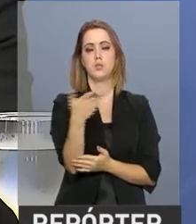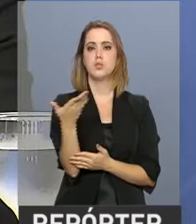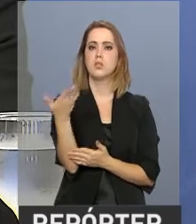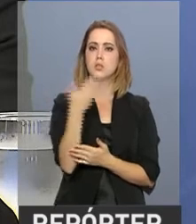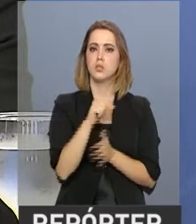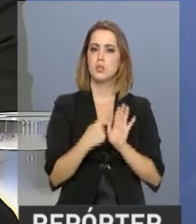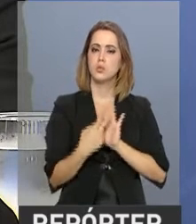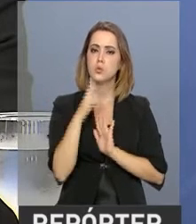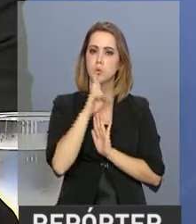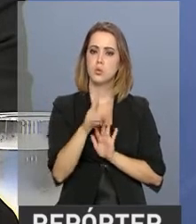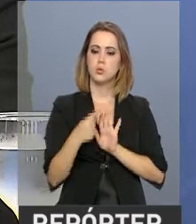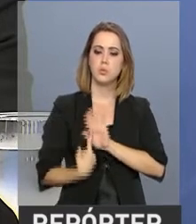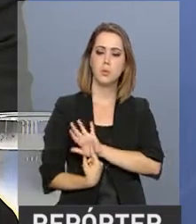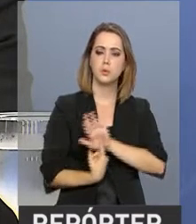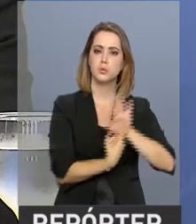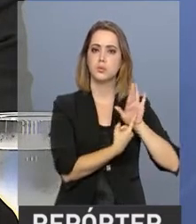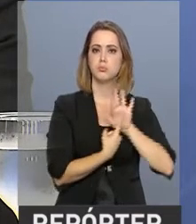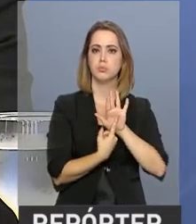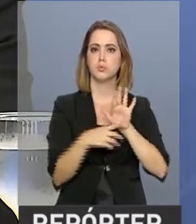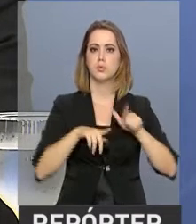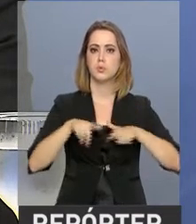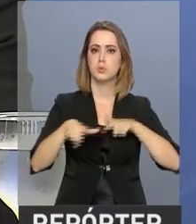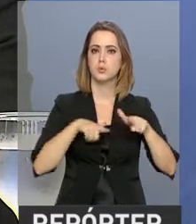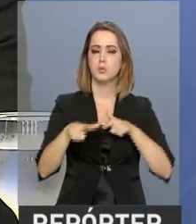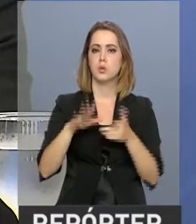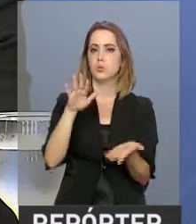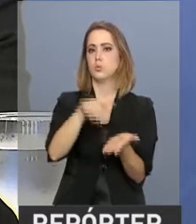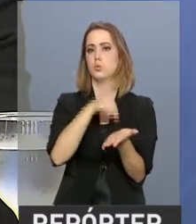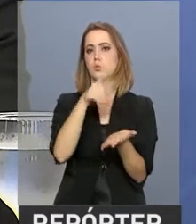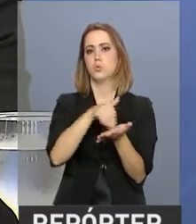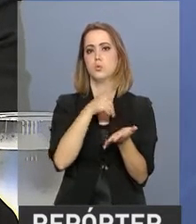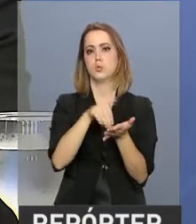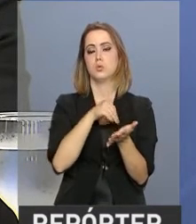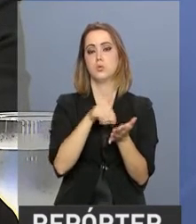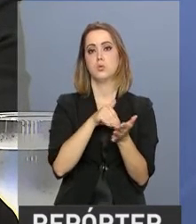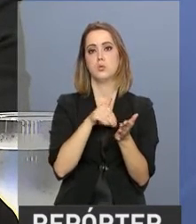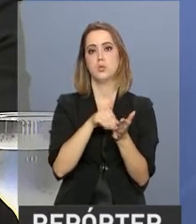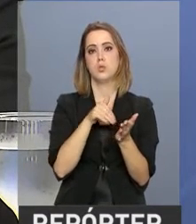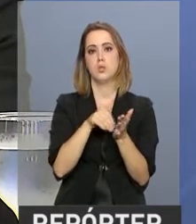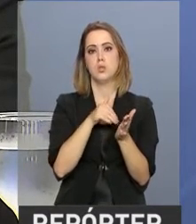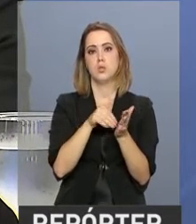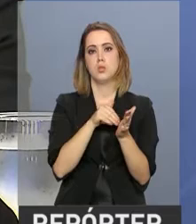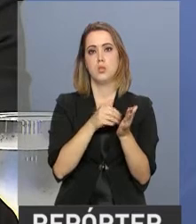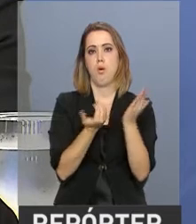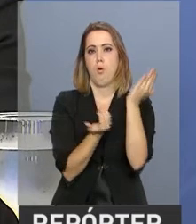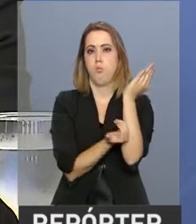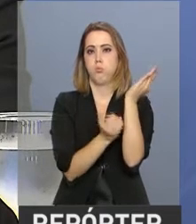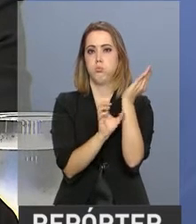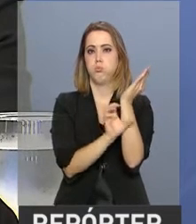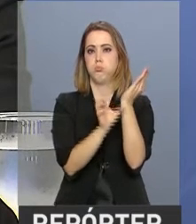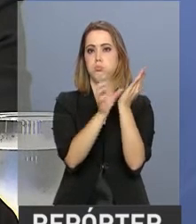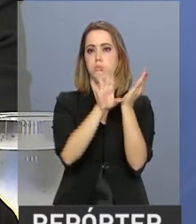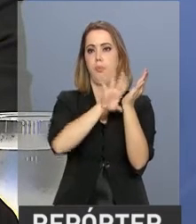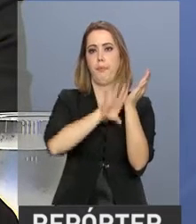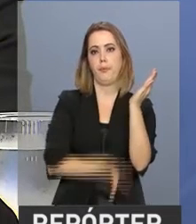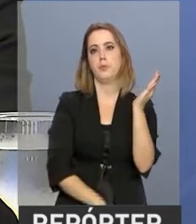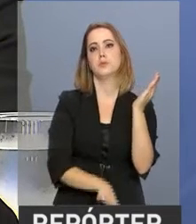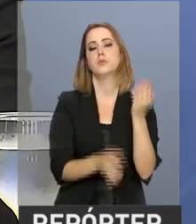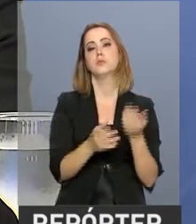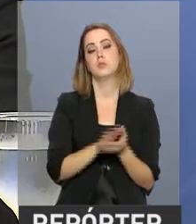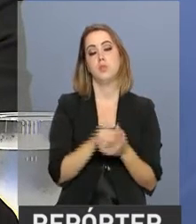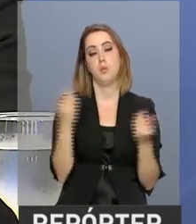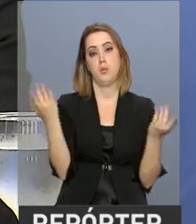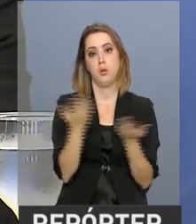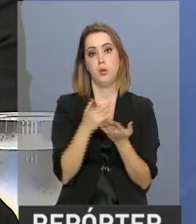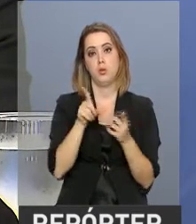que está sendo desenvolvido pelo secretário do ministério de desburocratização porque muitos temas da